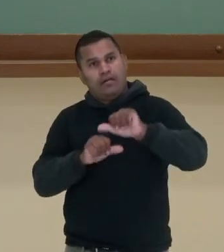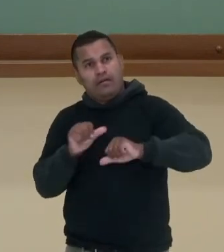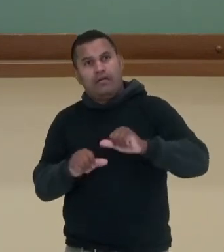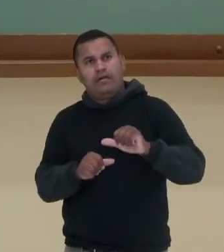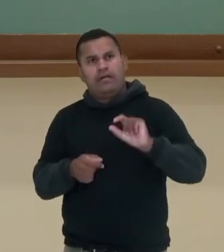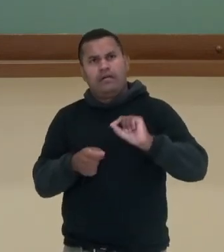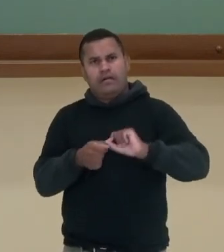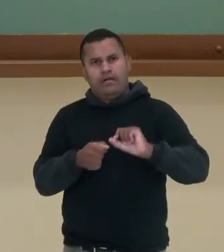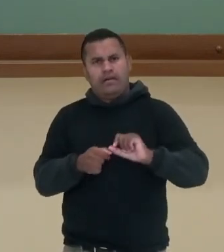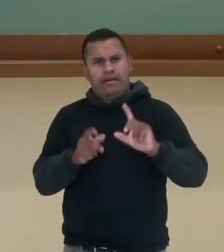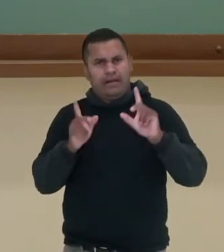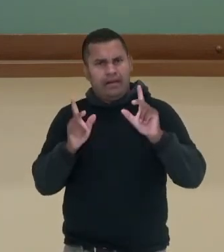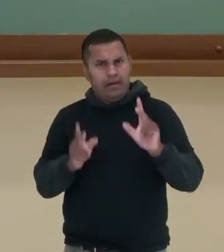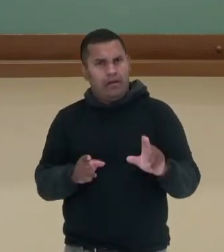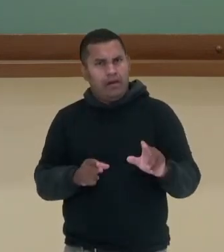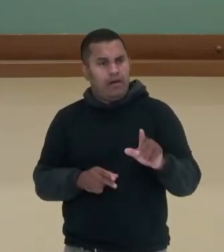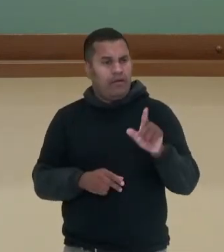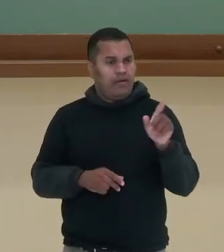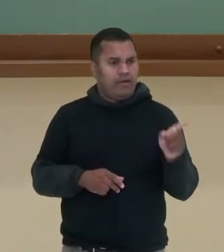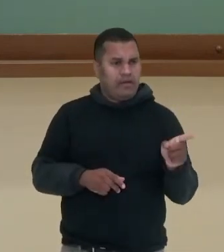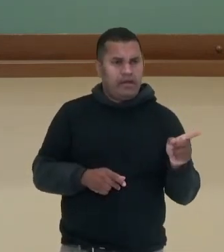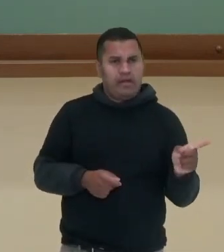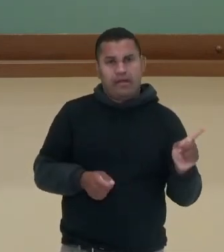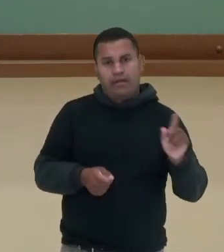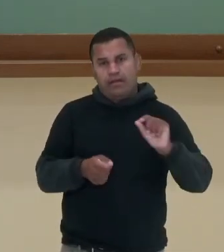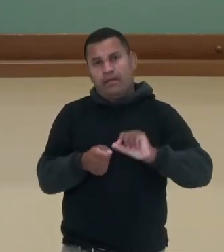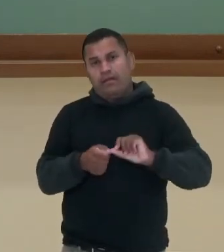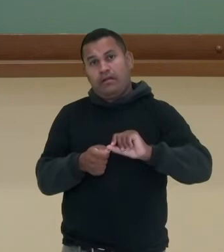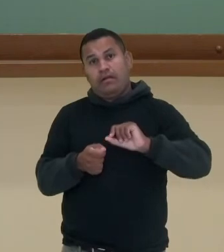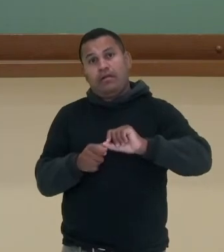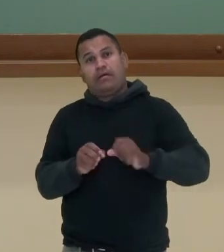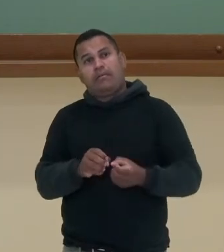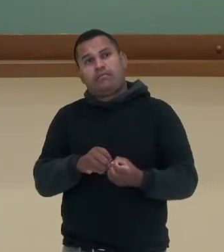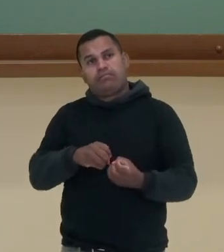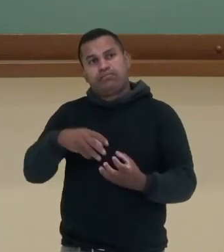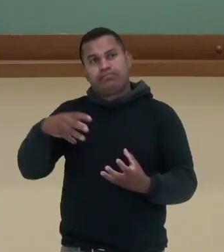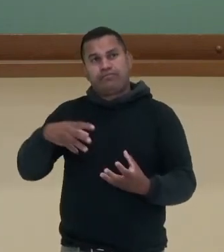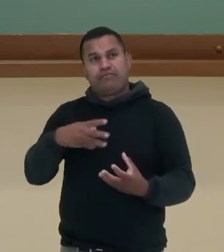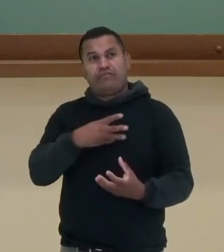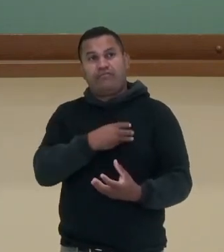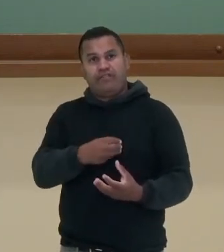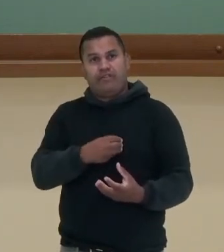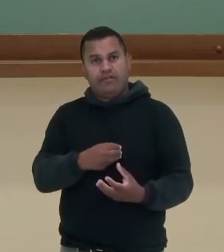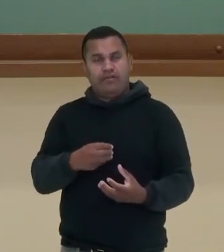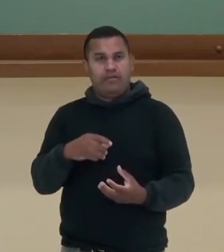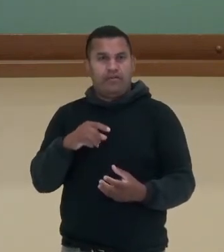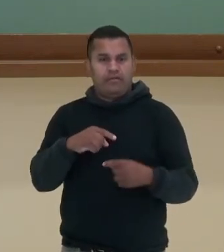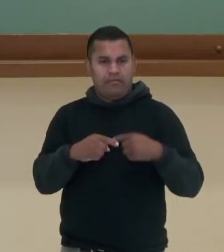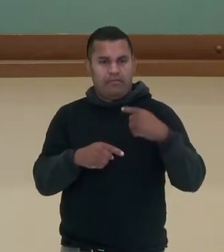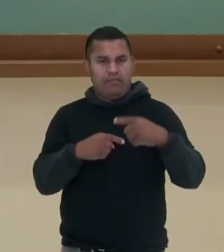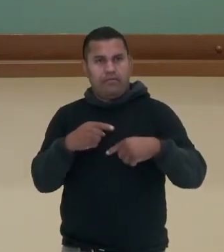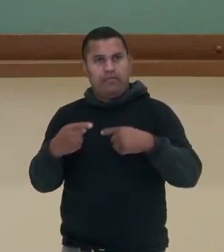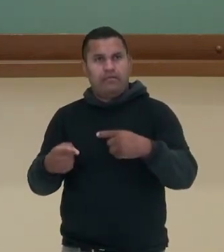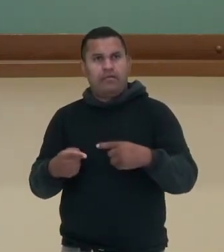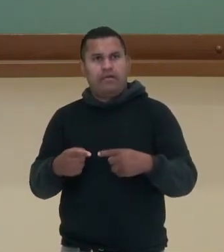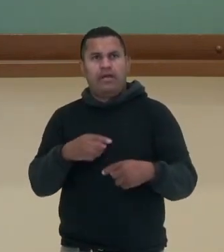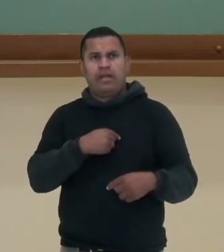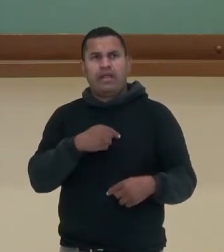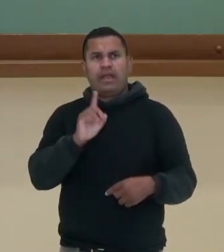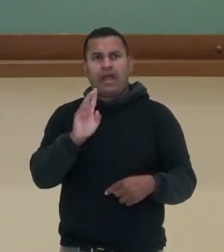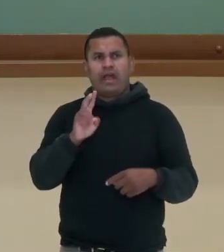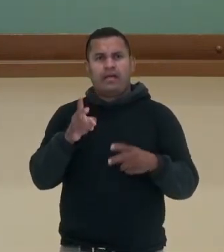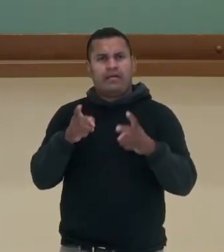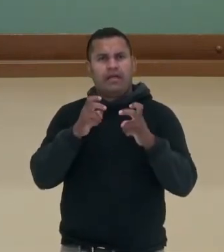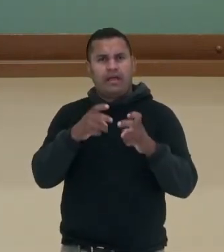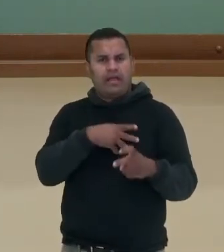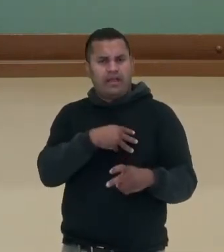gerar um indivíduo e esse não conseguir ter filhote nunca, esses indivíduos são de espécies diferentes. Então, o que